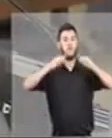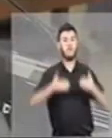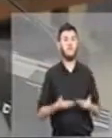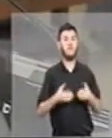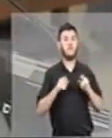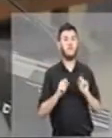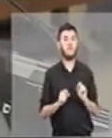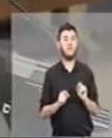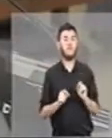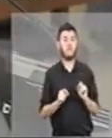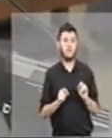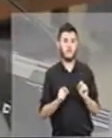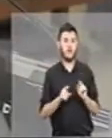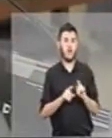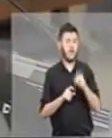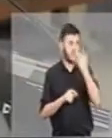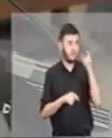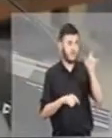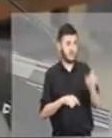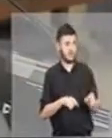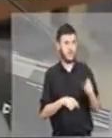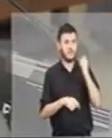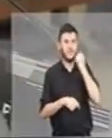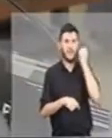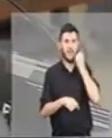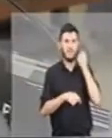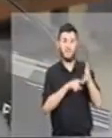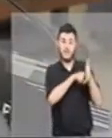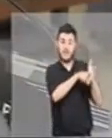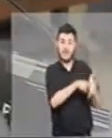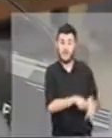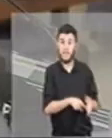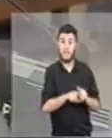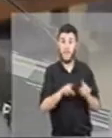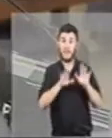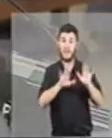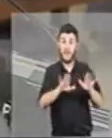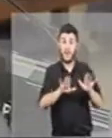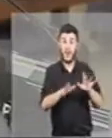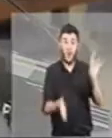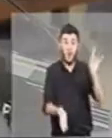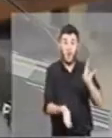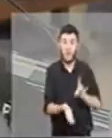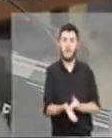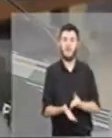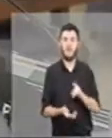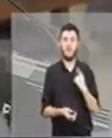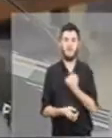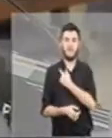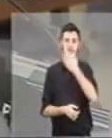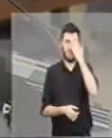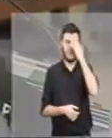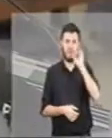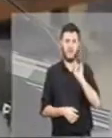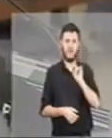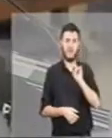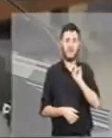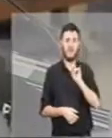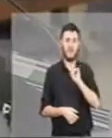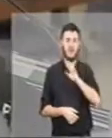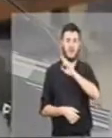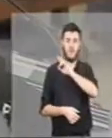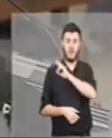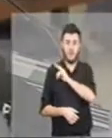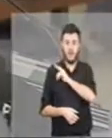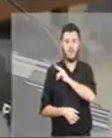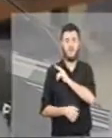este investigado. No caso concreto, como assentou o ministro Luiz Edson Fachin,